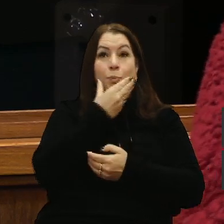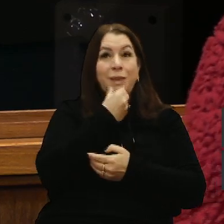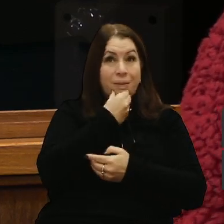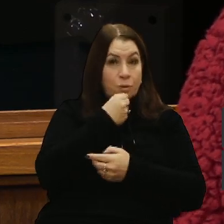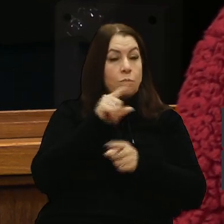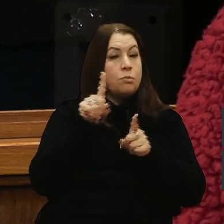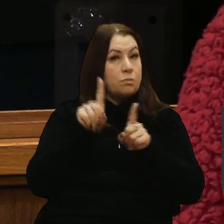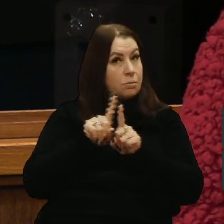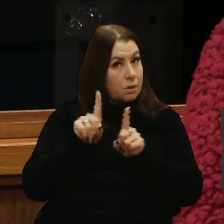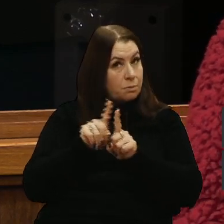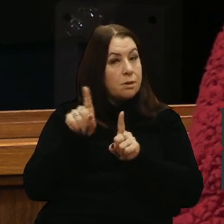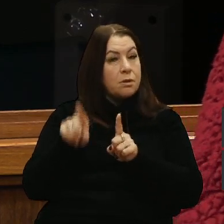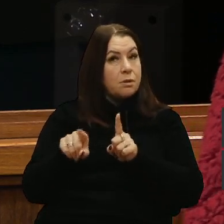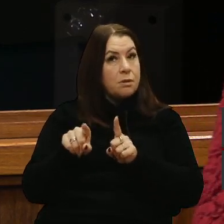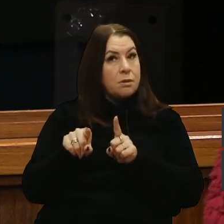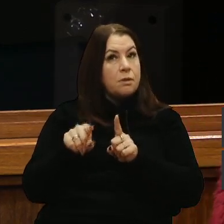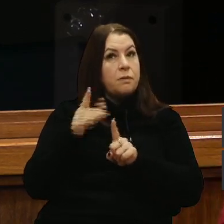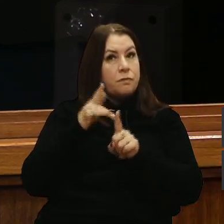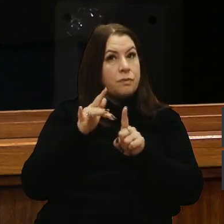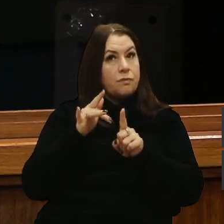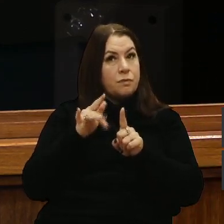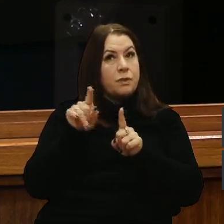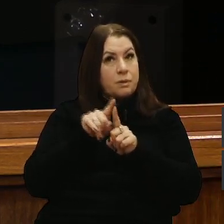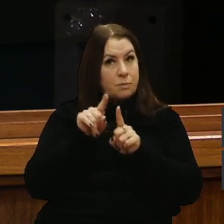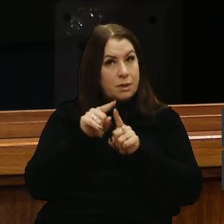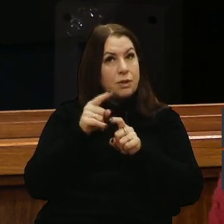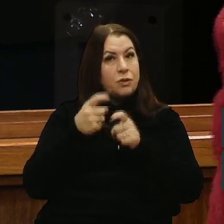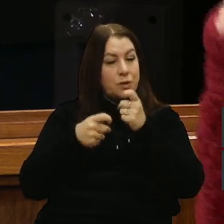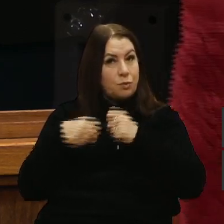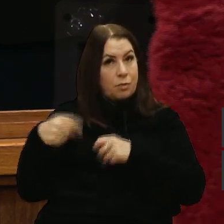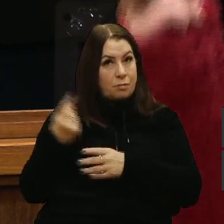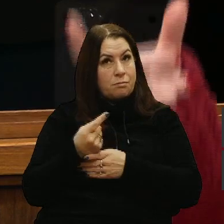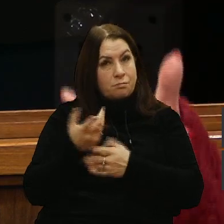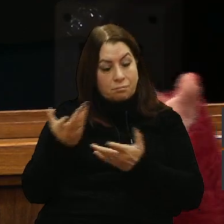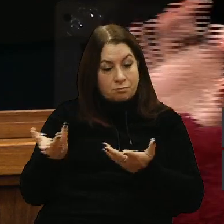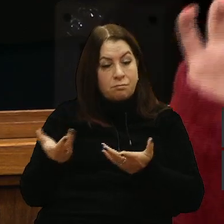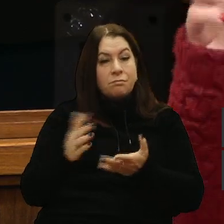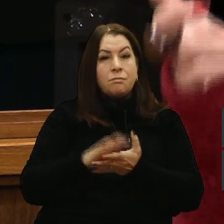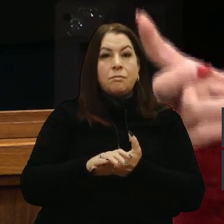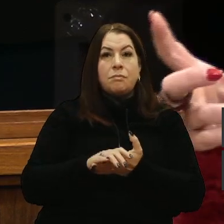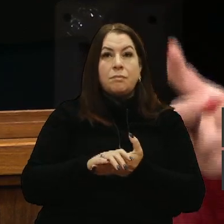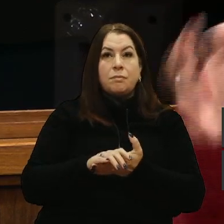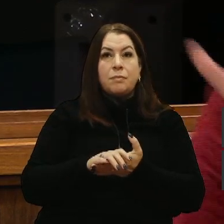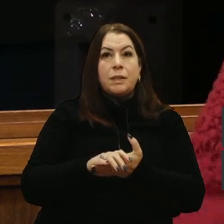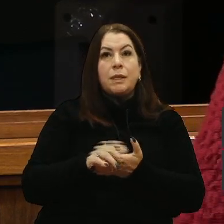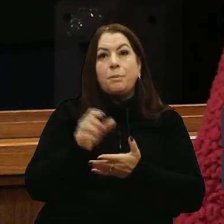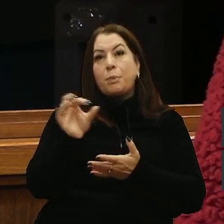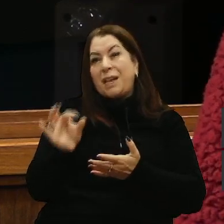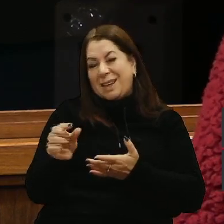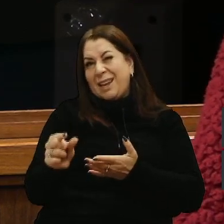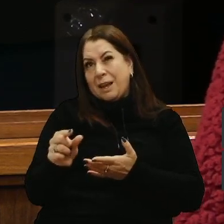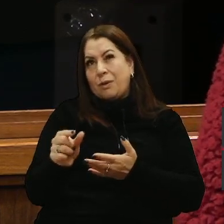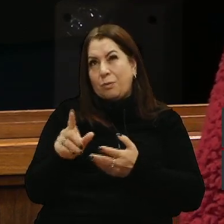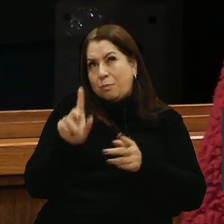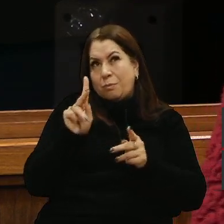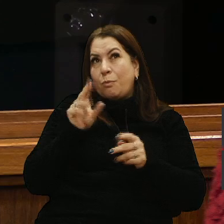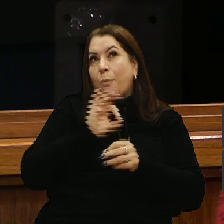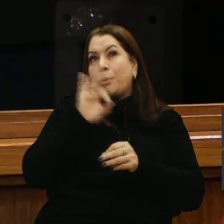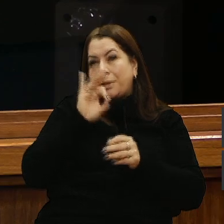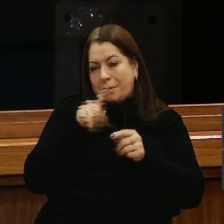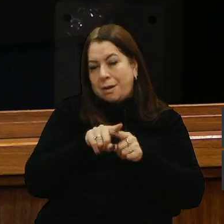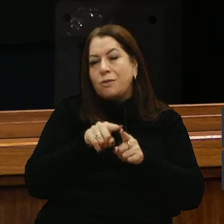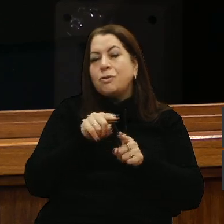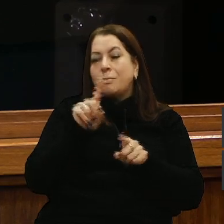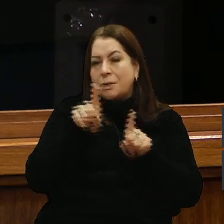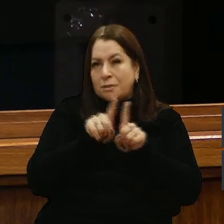também são vítimas de violência sexual. É um mínimo, é pequeno mínimo, mas tem meninos também